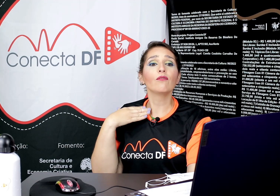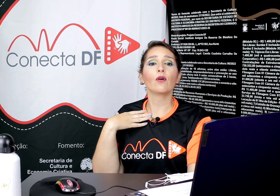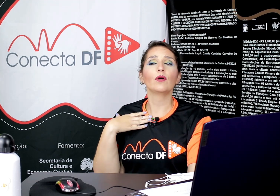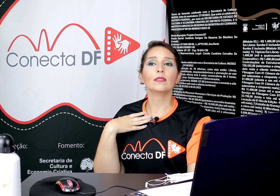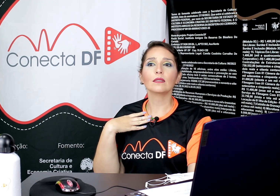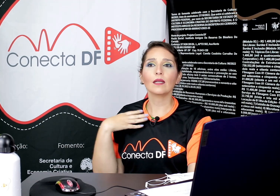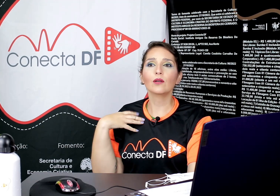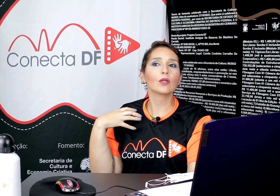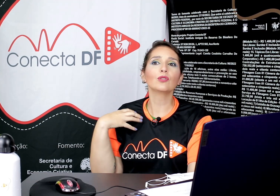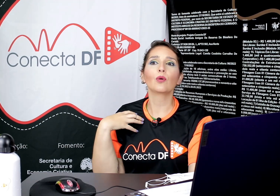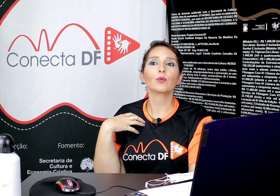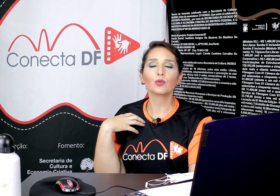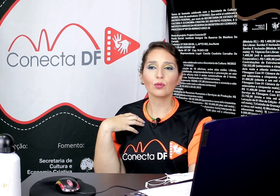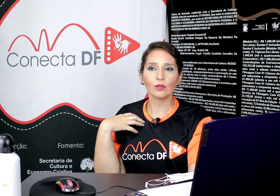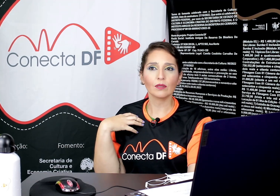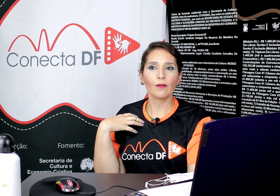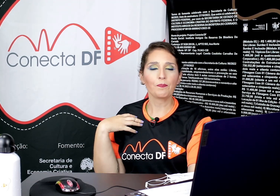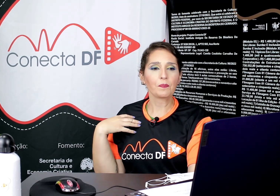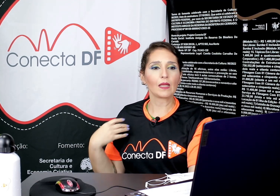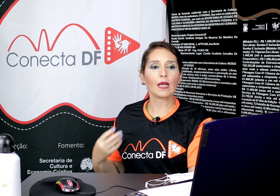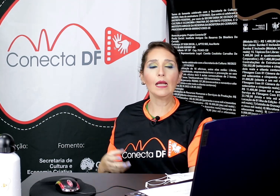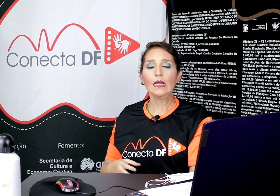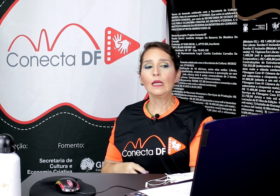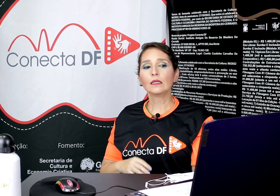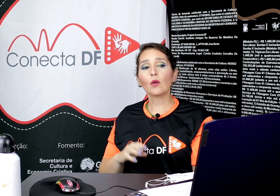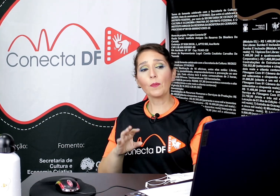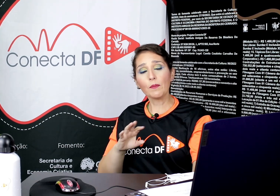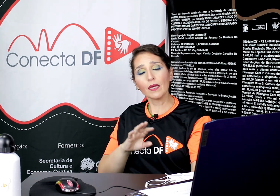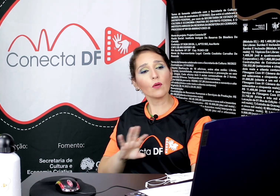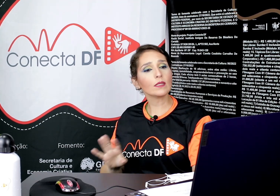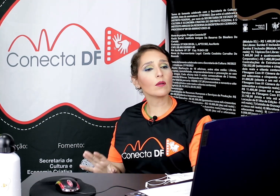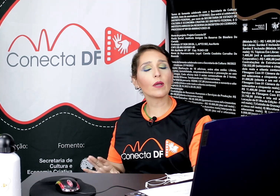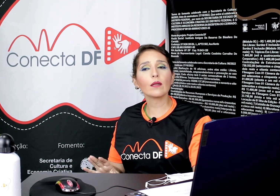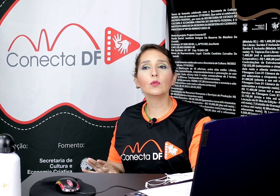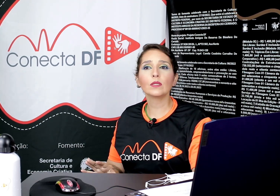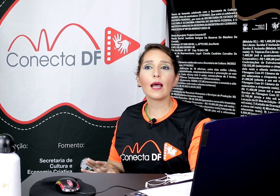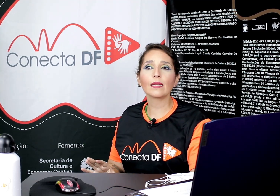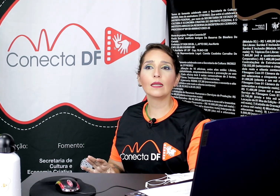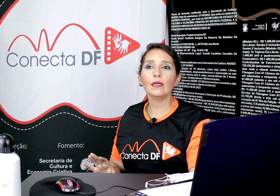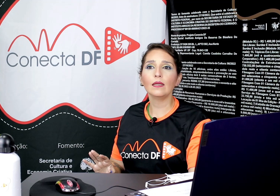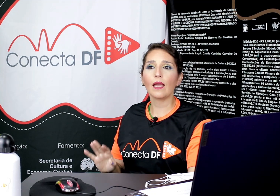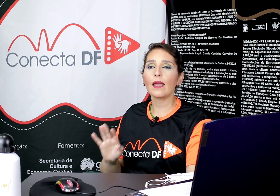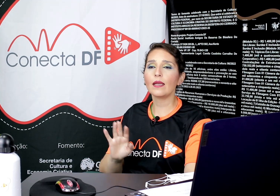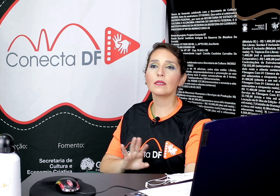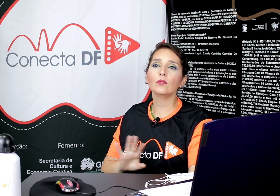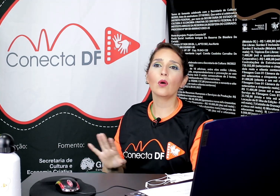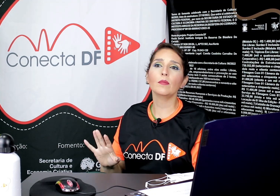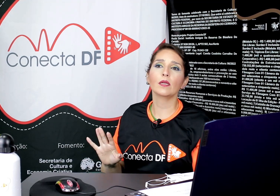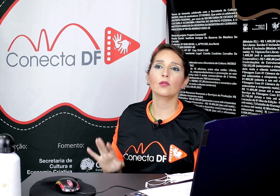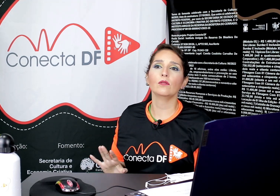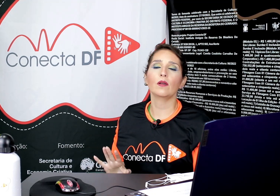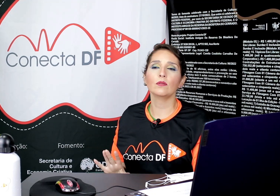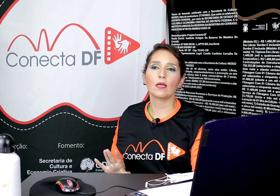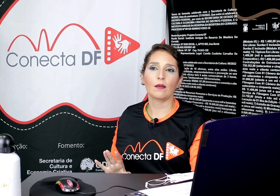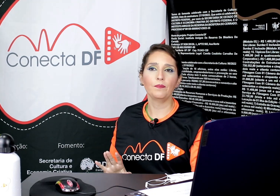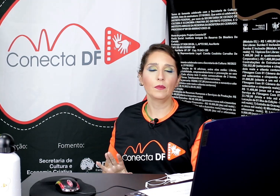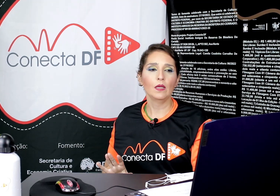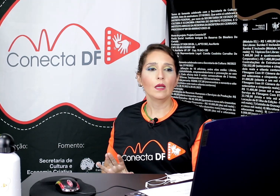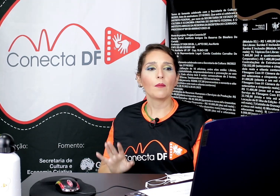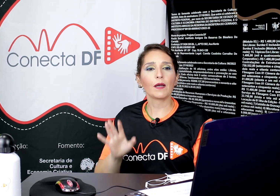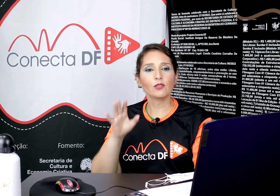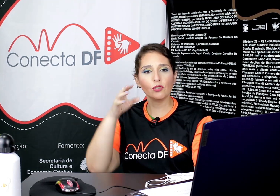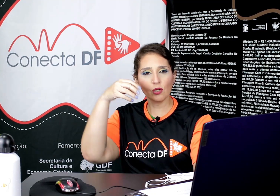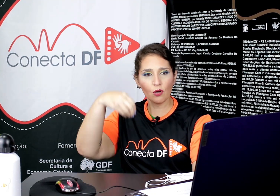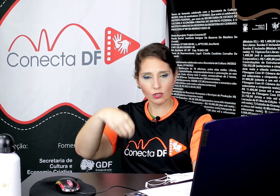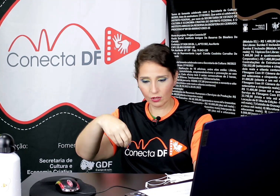tenho voz, eu não sou mudo. Tá? Então a primeira coisa que eu quero mudar aqui é esse nome que a gente vai usar.